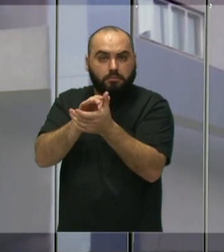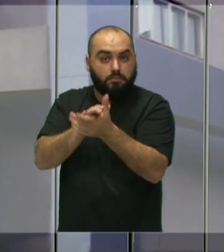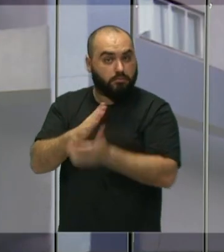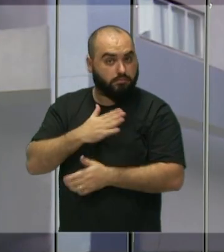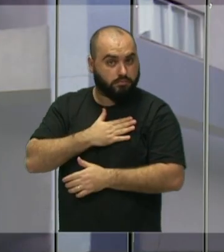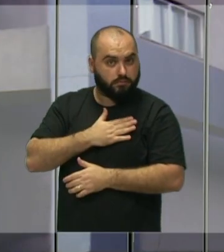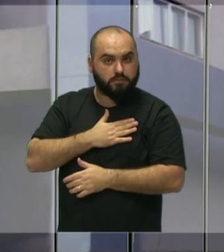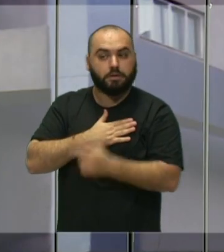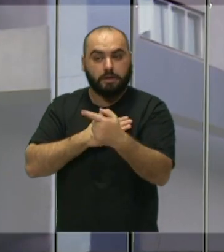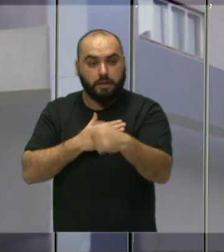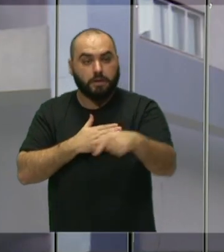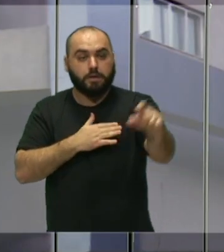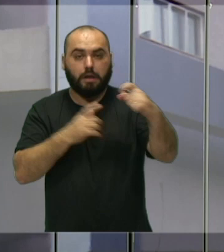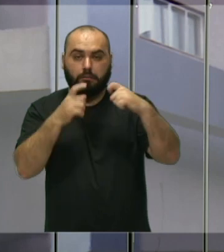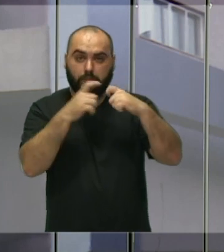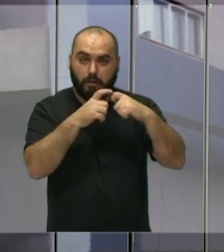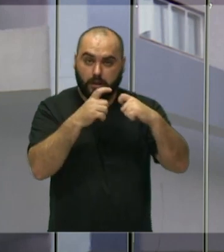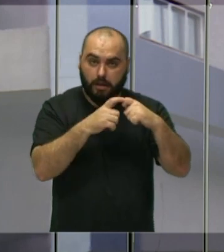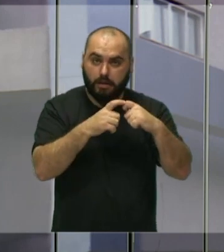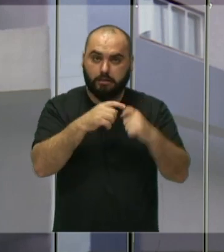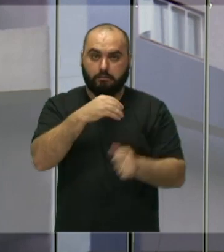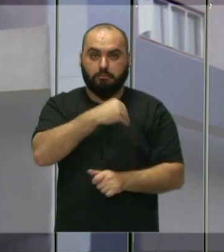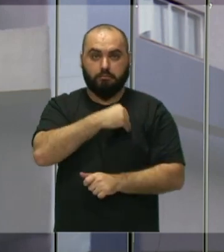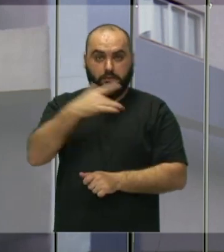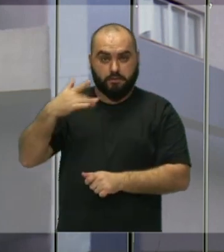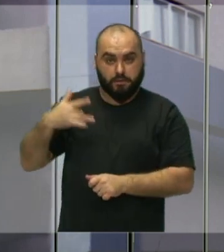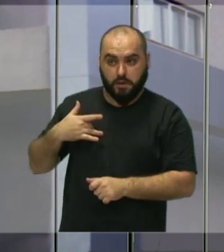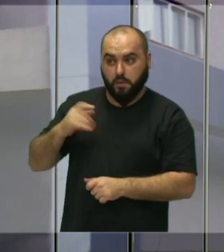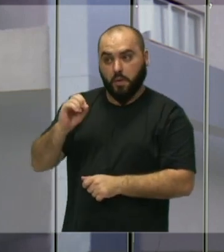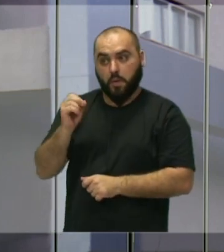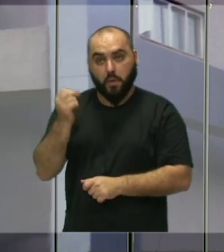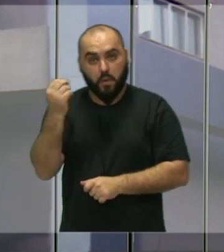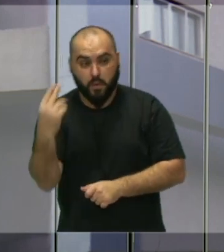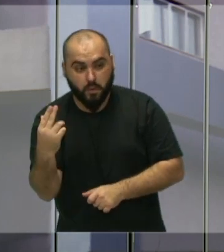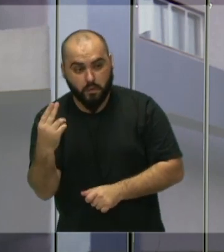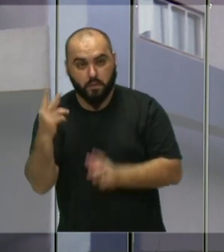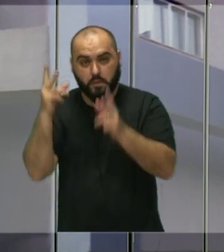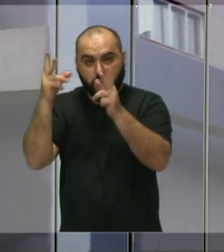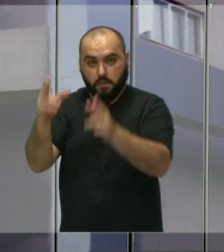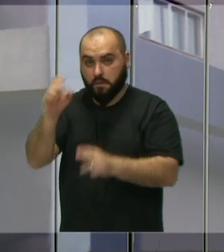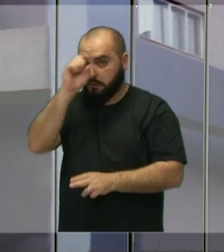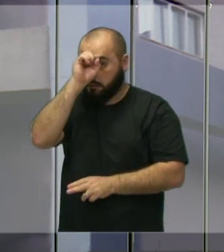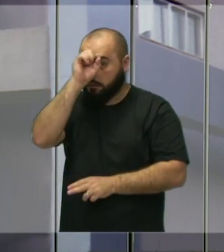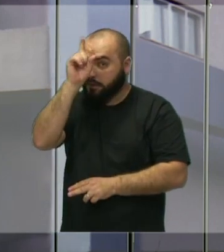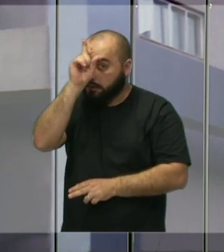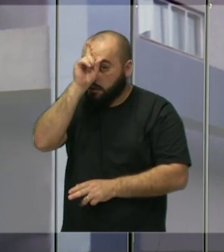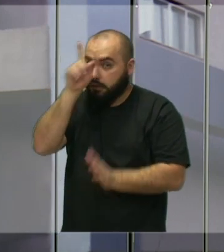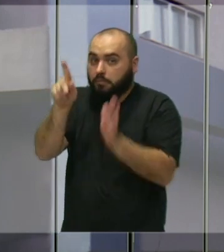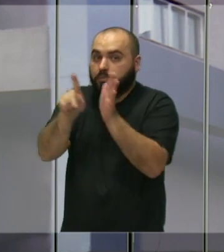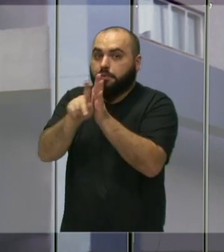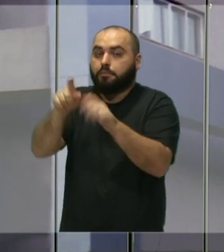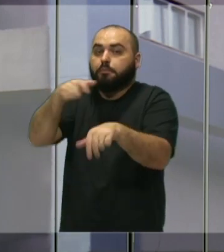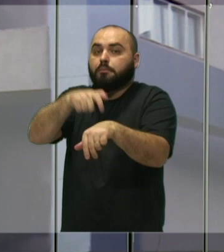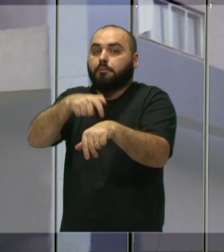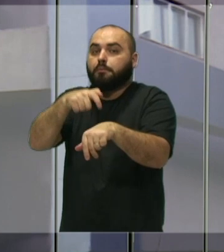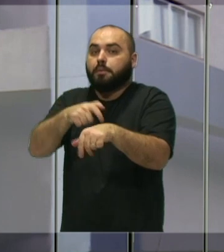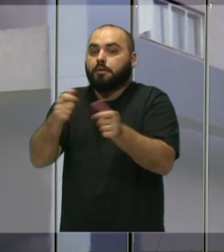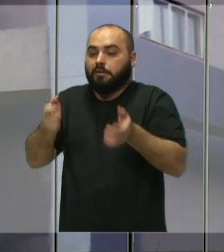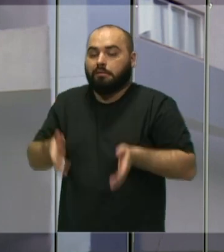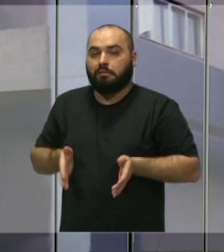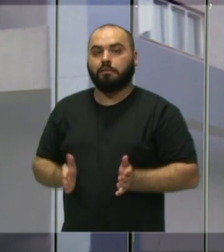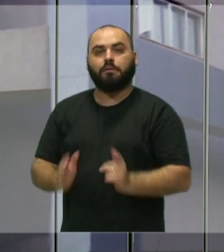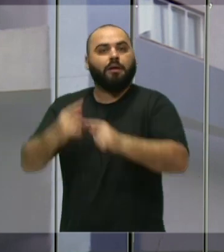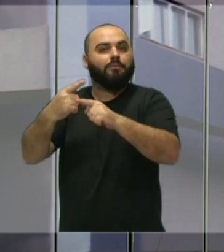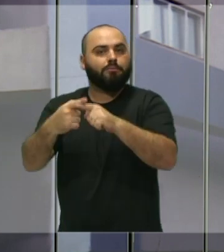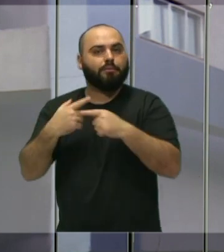seja quando ia nas consultas em posto de saúde ou mesmo no hospital na maternidade, porque eu queria conhecer de